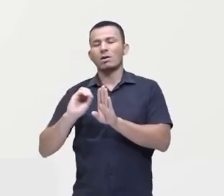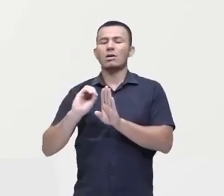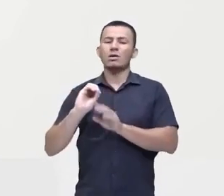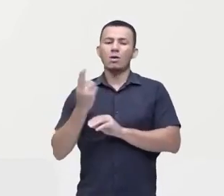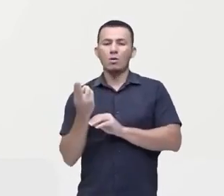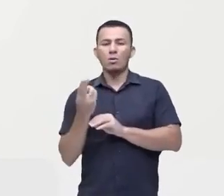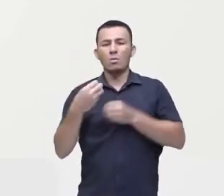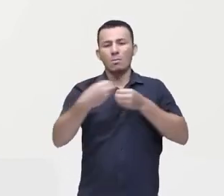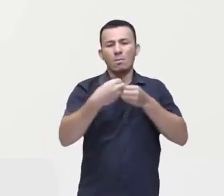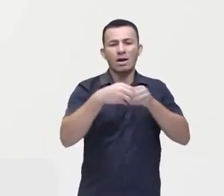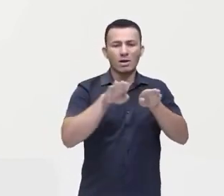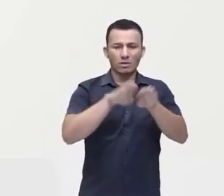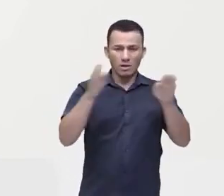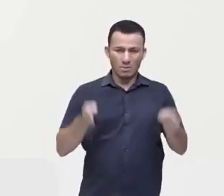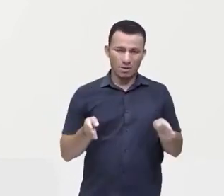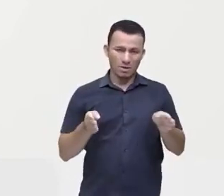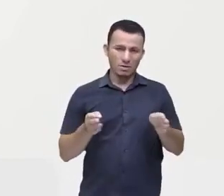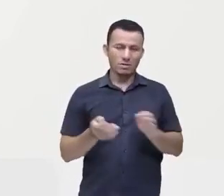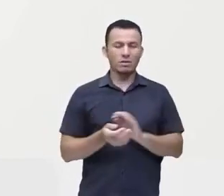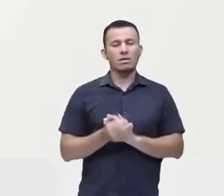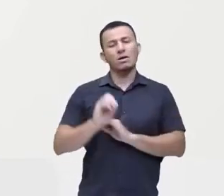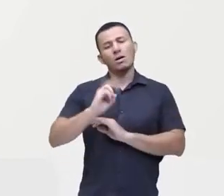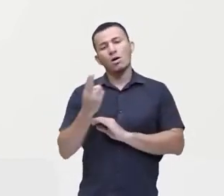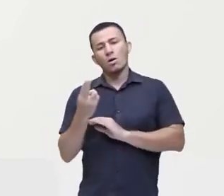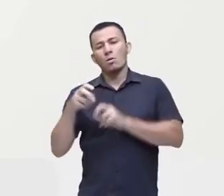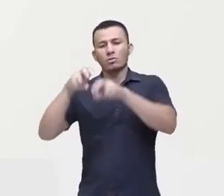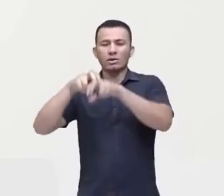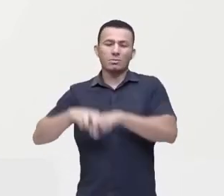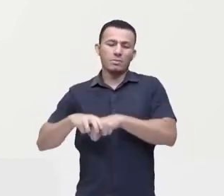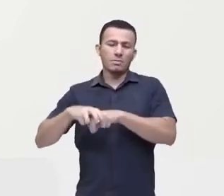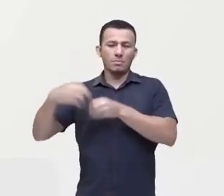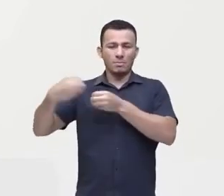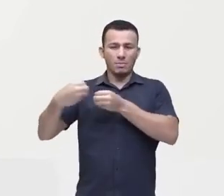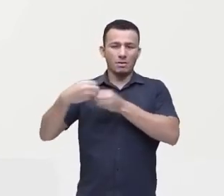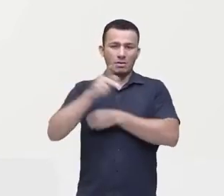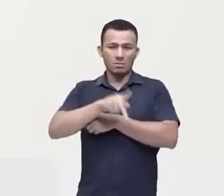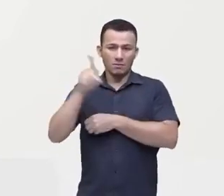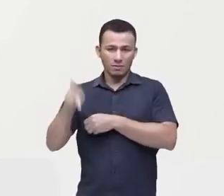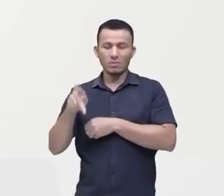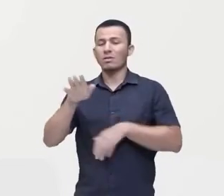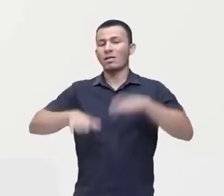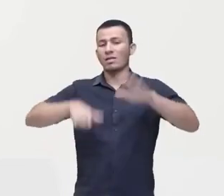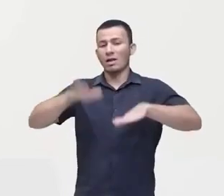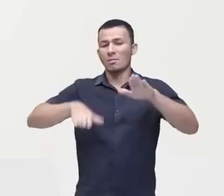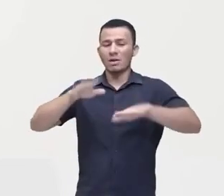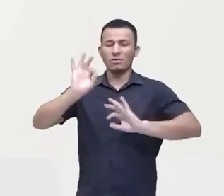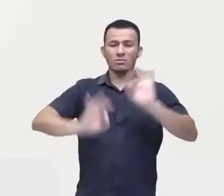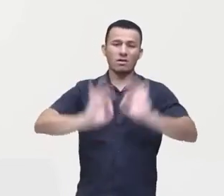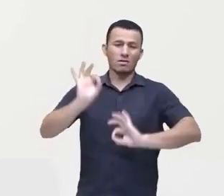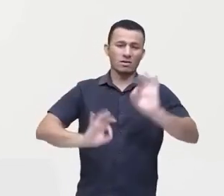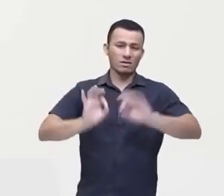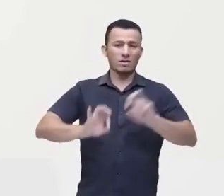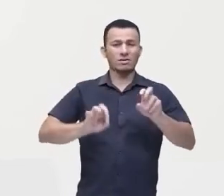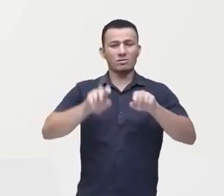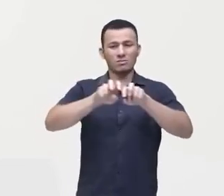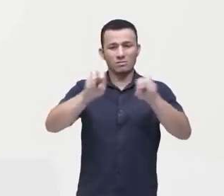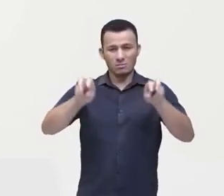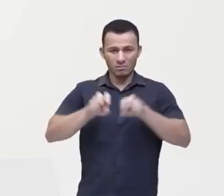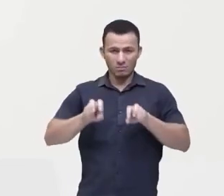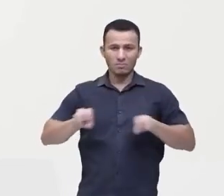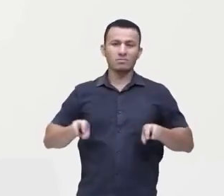mesa, da professora, mais próximo da lousa, dependendo da arrumação da